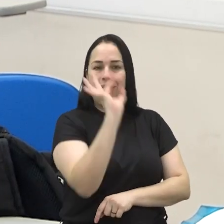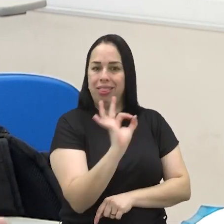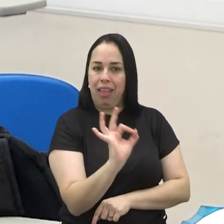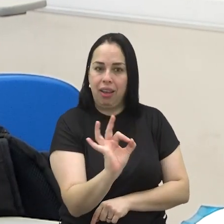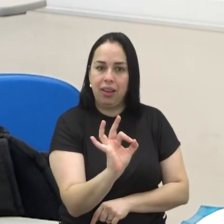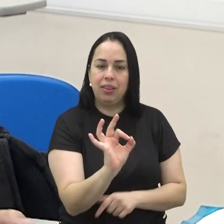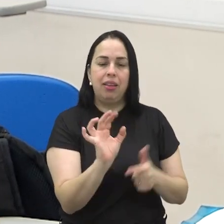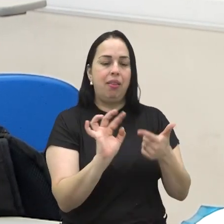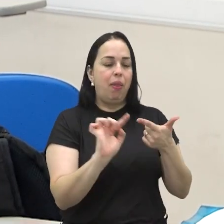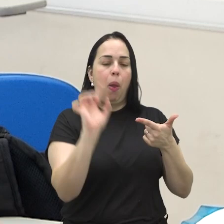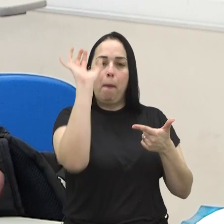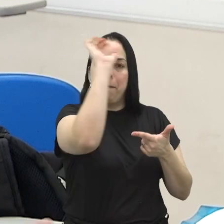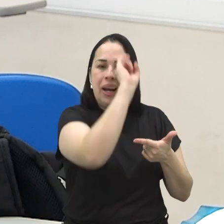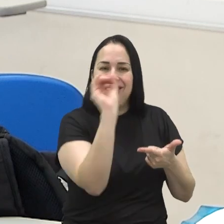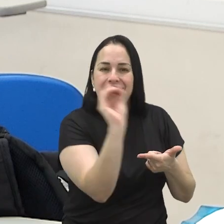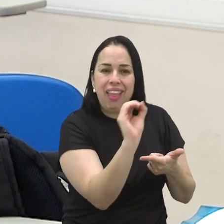está